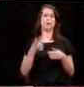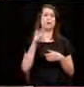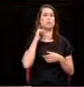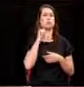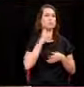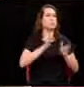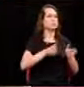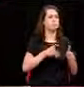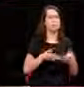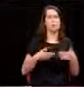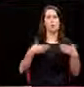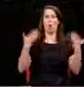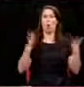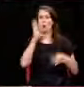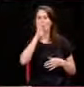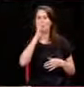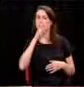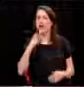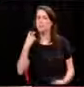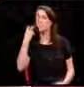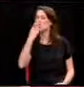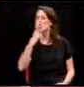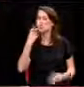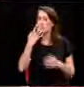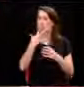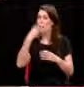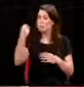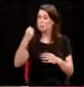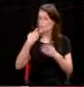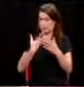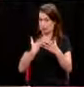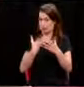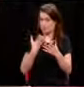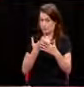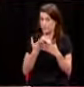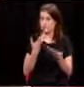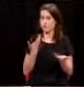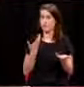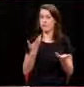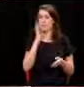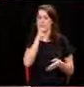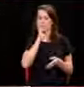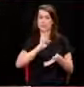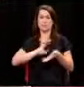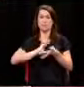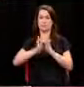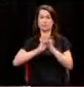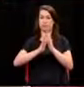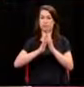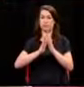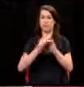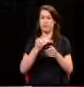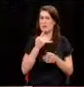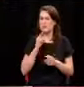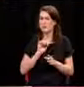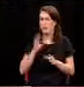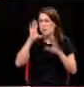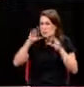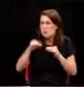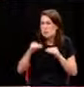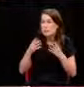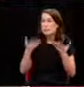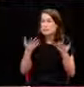exemplo, mas que não domina a língua gestual, é um pouco difícil para nós comunicarmos. Exato. Ainda há algum tempo tivemos um caso de uma pessoa